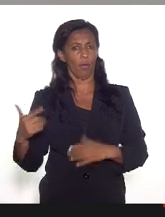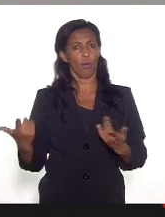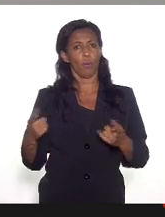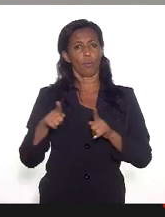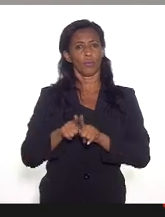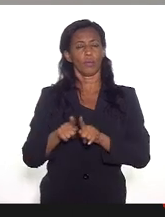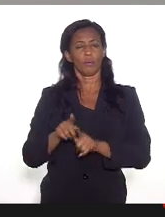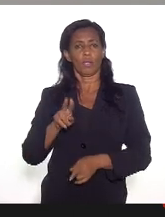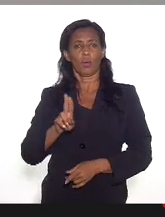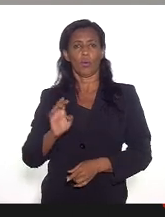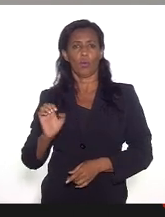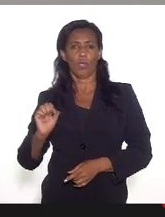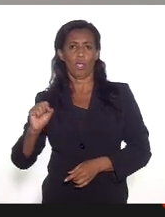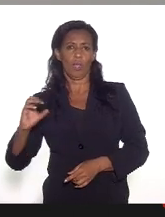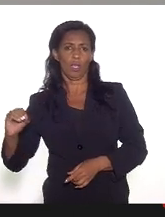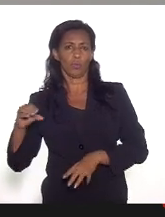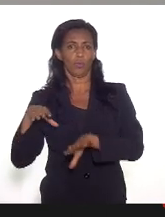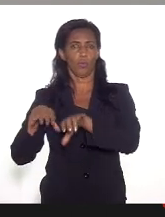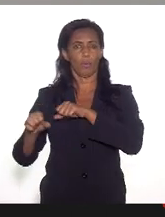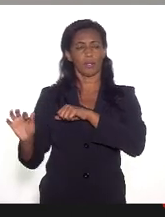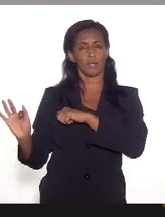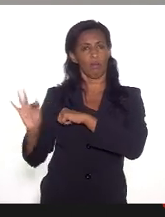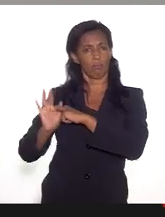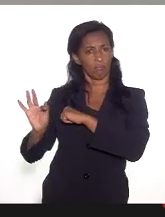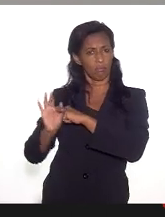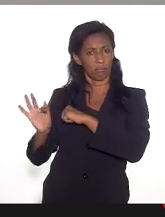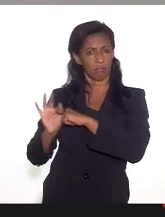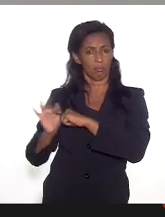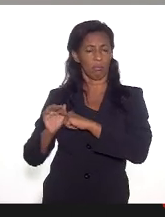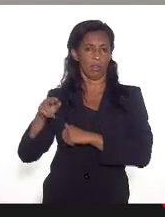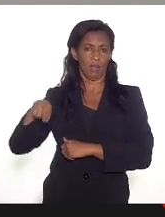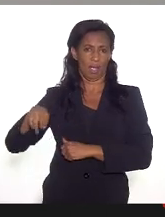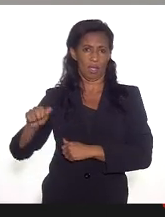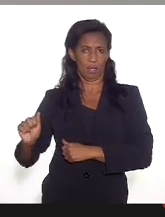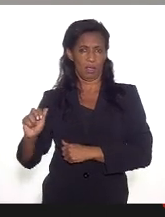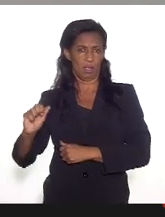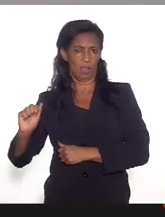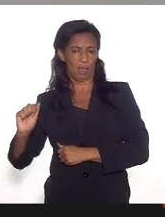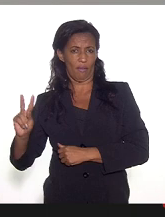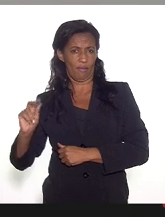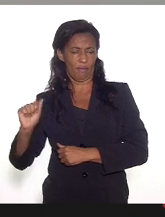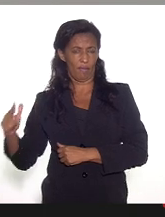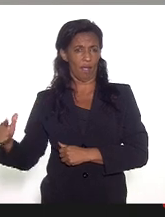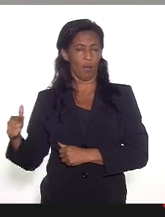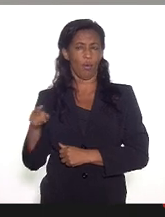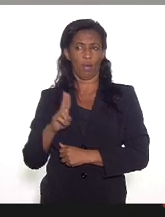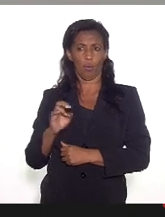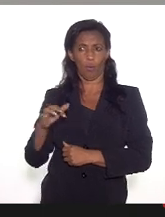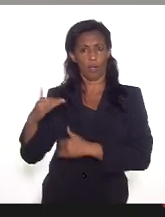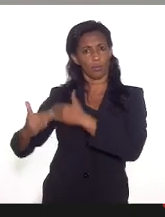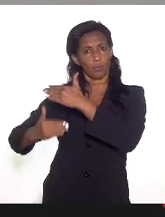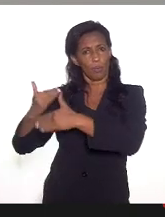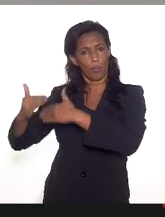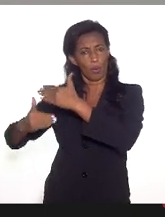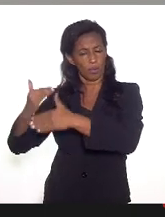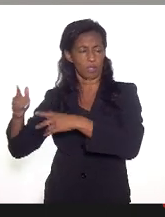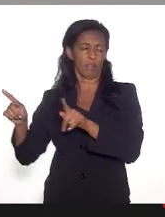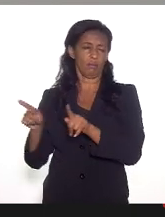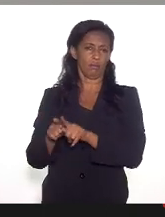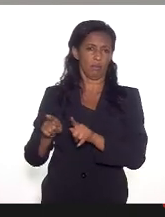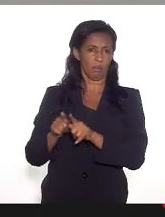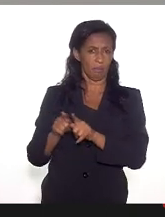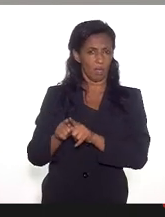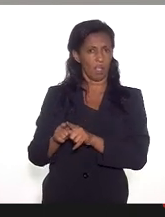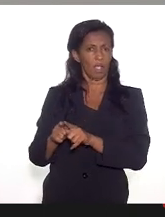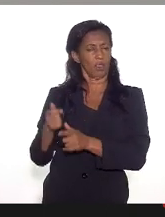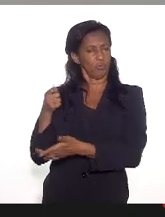ao ESO, com seus cursos de formação de tecnólogos na área naval, a UESO é uma universidade em processo de consolidação, nós estamos